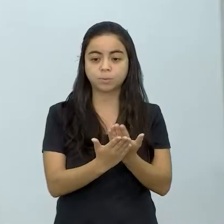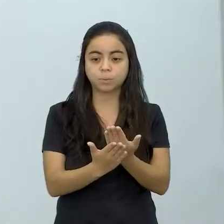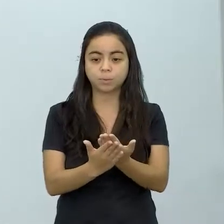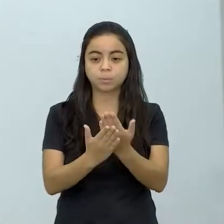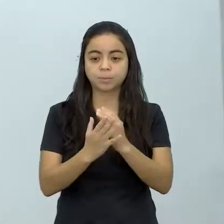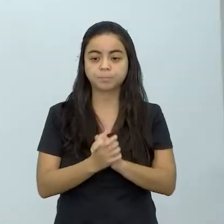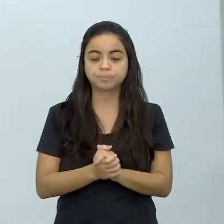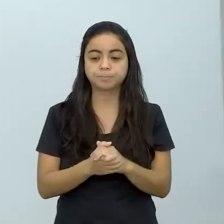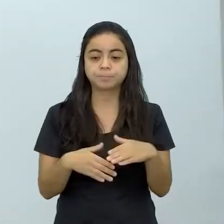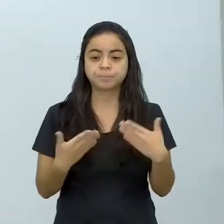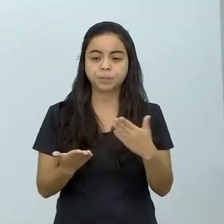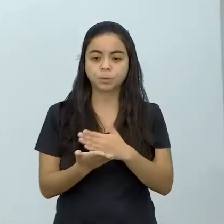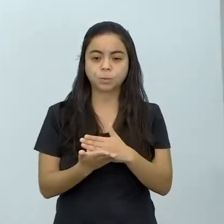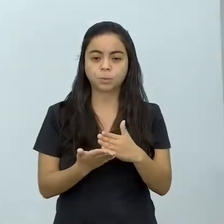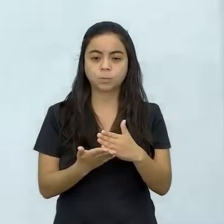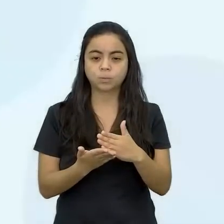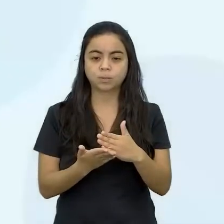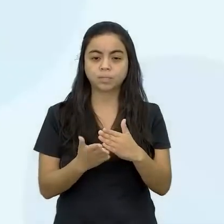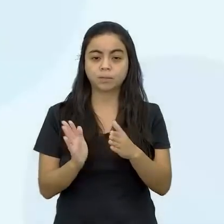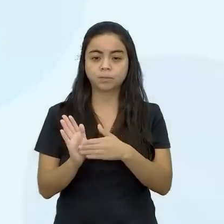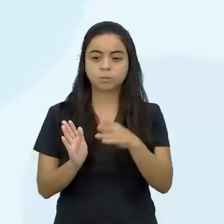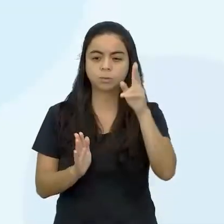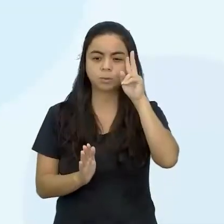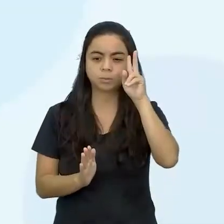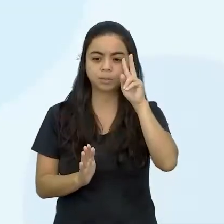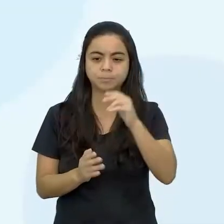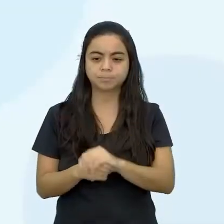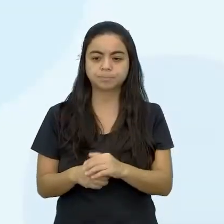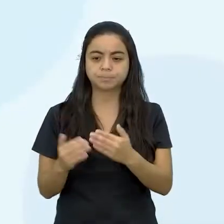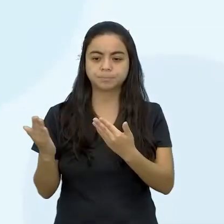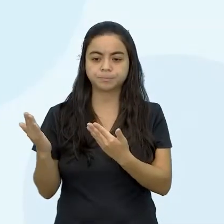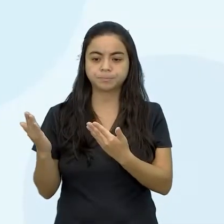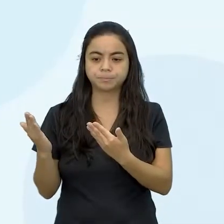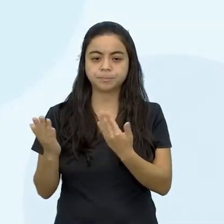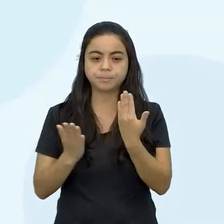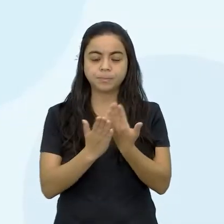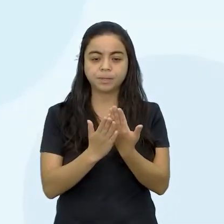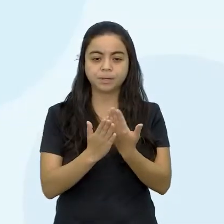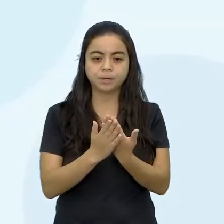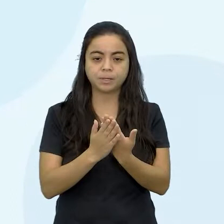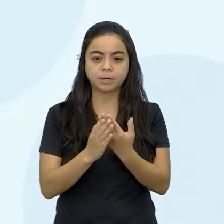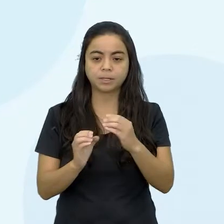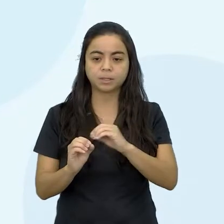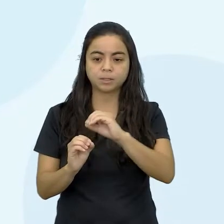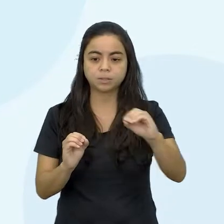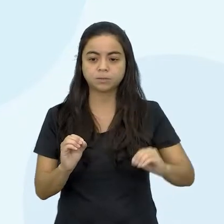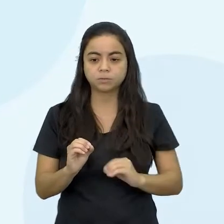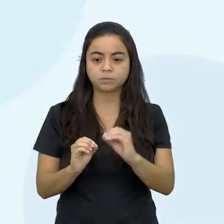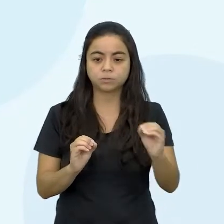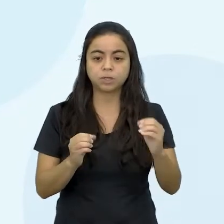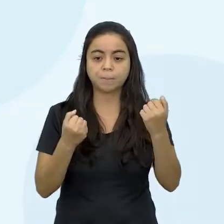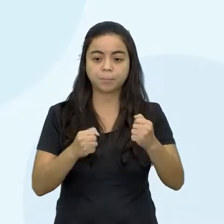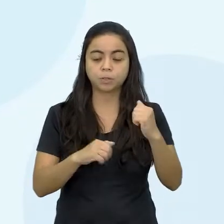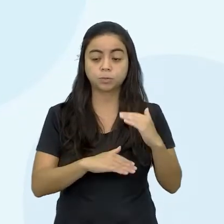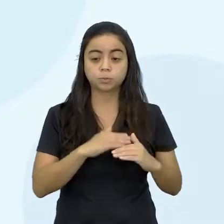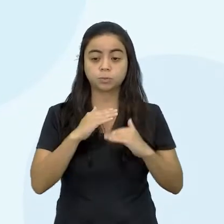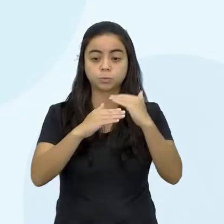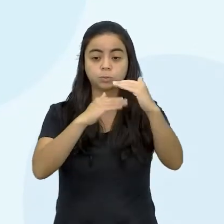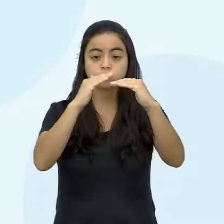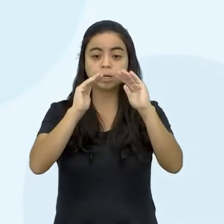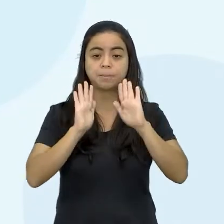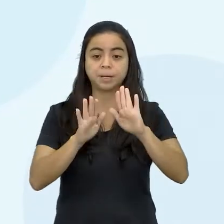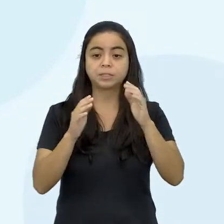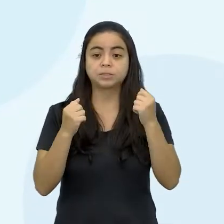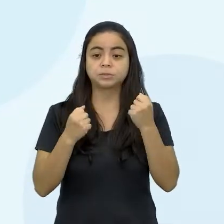desenvolver Então vamos começar com um lembrete vamos lá nas aulas do centro de milhas elas podem apoiar e o seu desenvolvimento Mas depende muito de